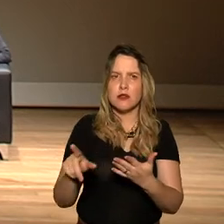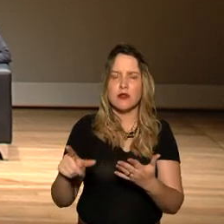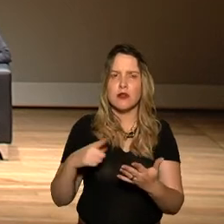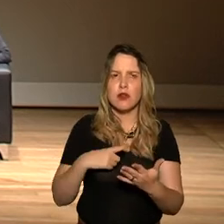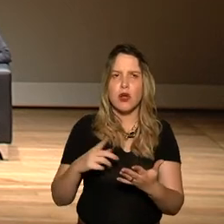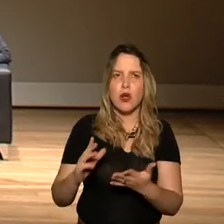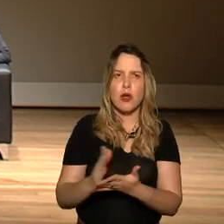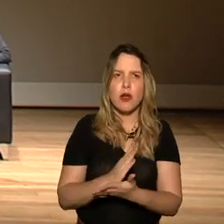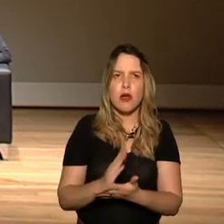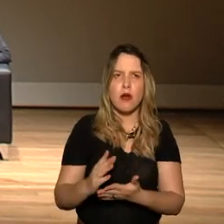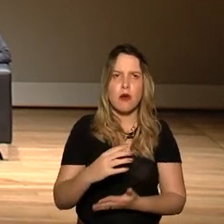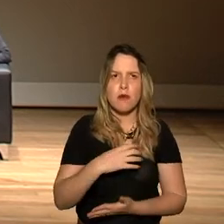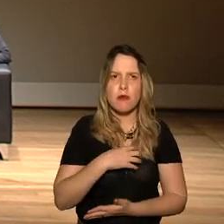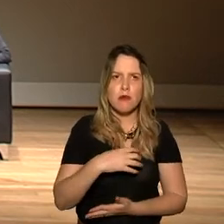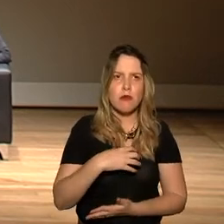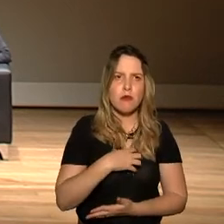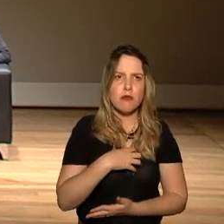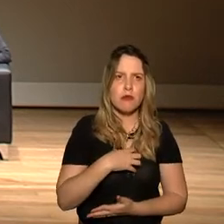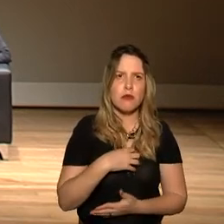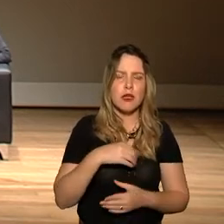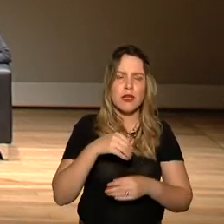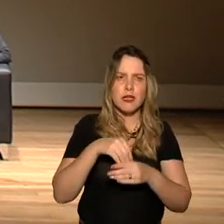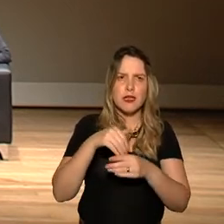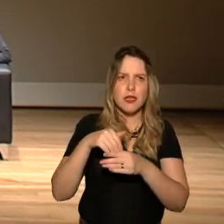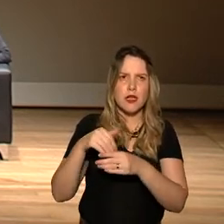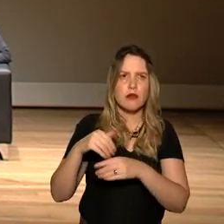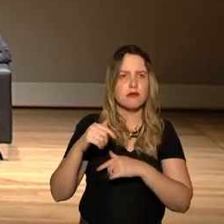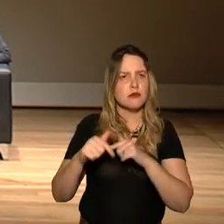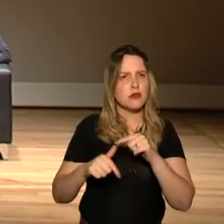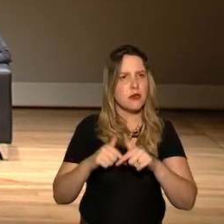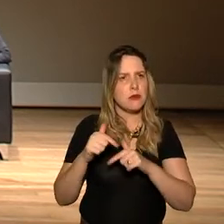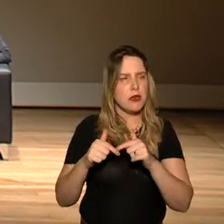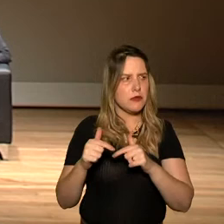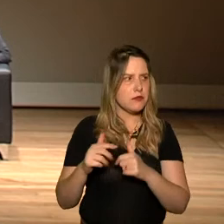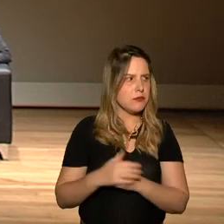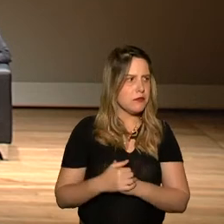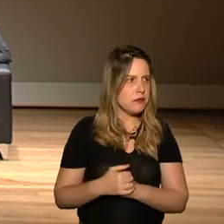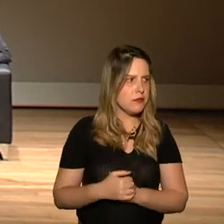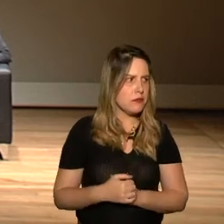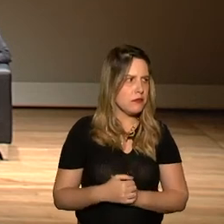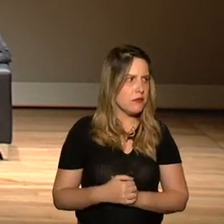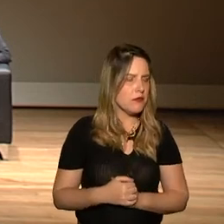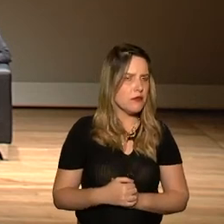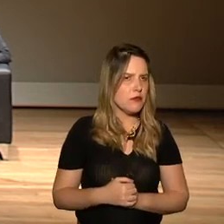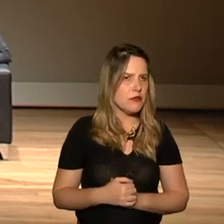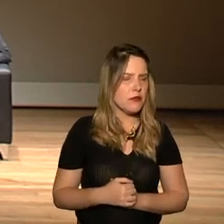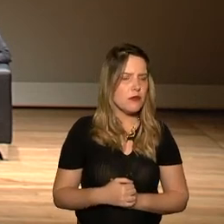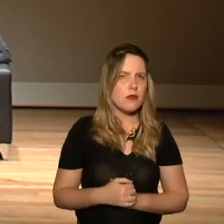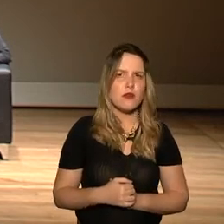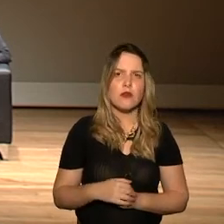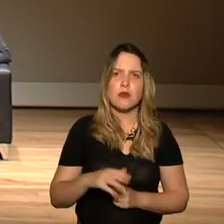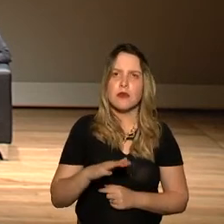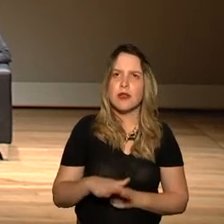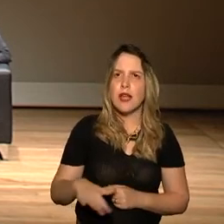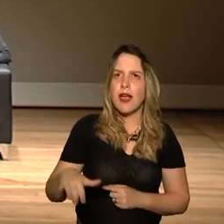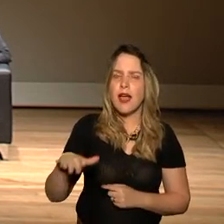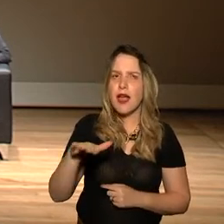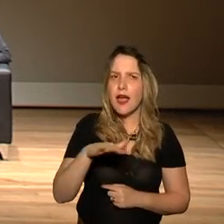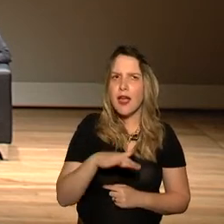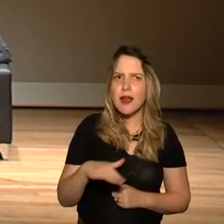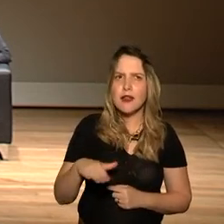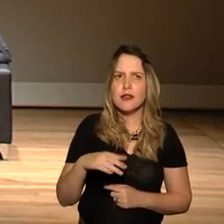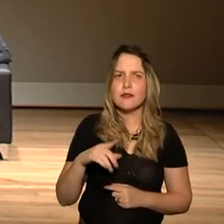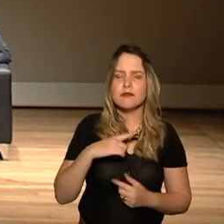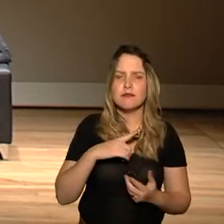algumas emissoras de TV todos conheciam era os meios de comunicação alguns jornais né algumas rádios a gente sabia mais ou menos tudo que acontecia